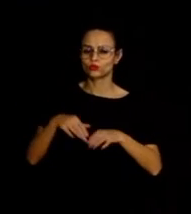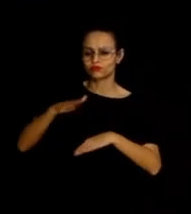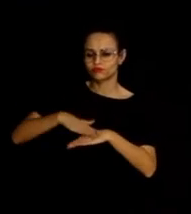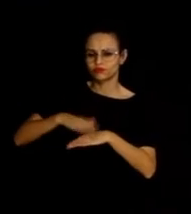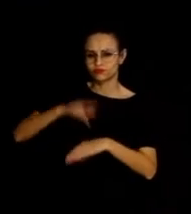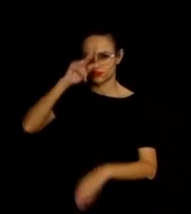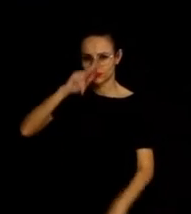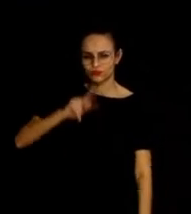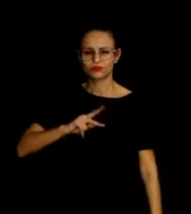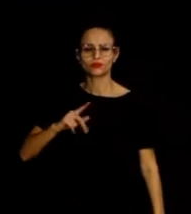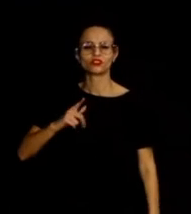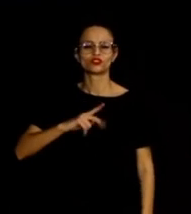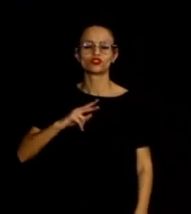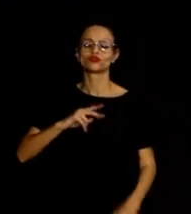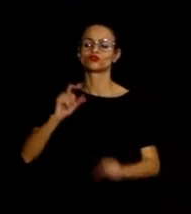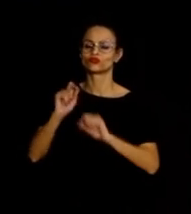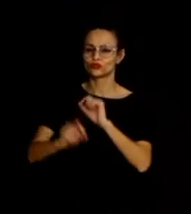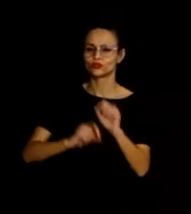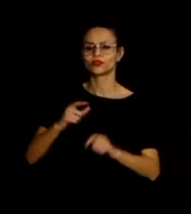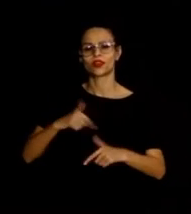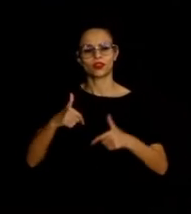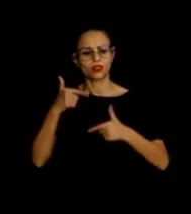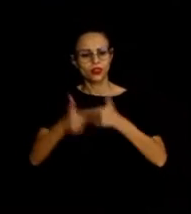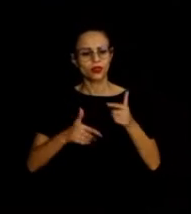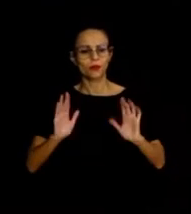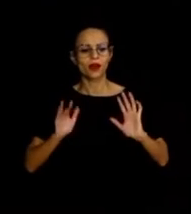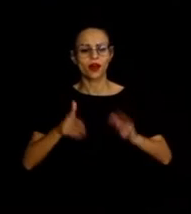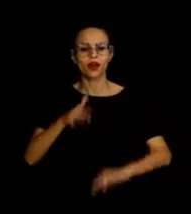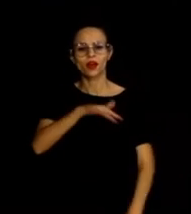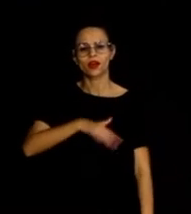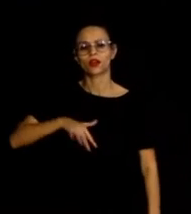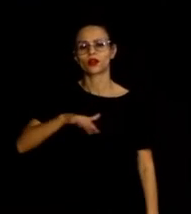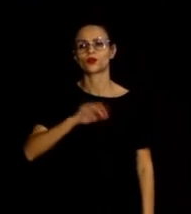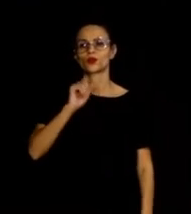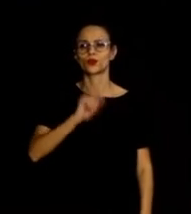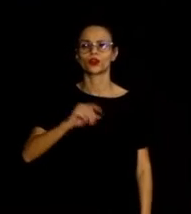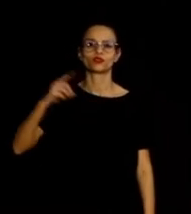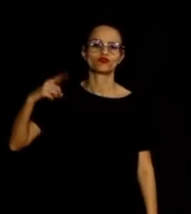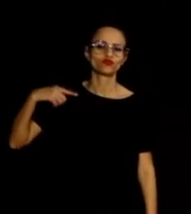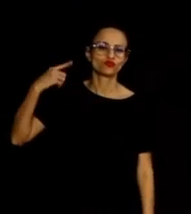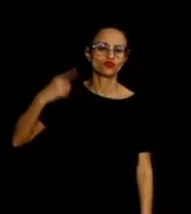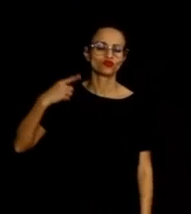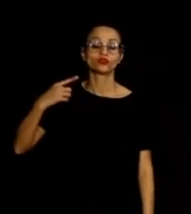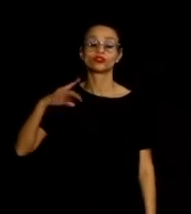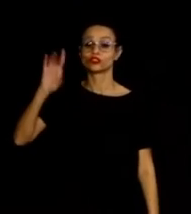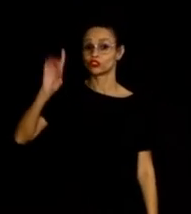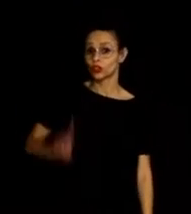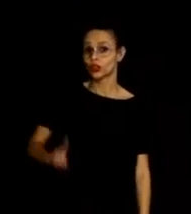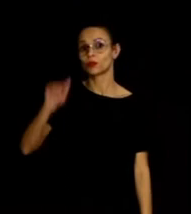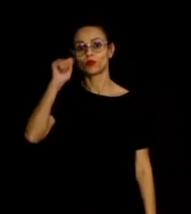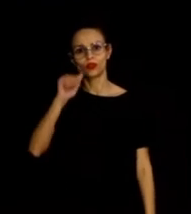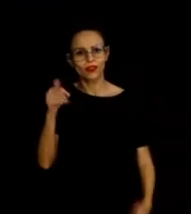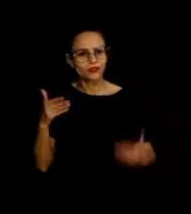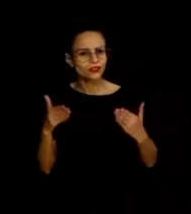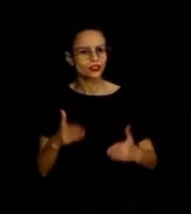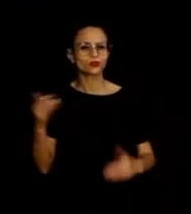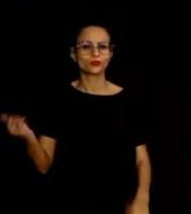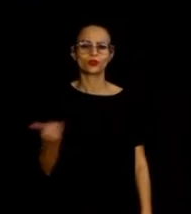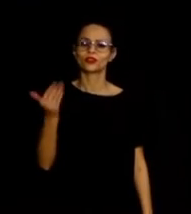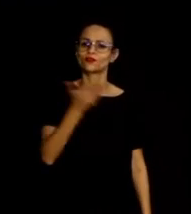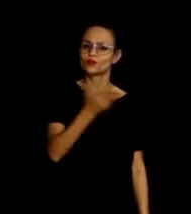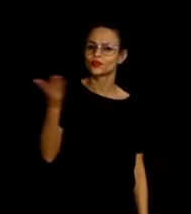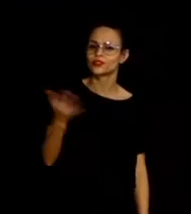alto no seu grupo Lara de Lemos por exemplo que trabalha com toda a questão do direito da mulher isso é muito importante